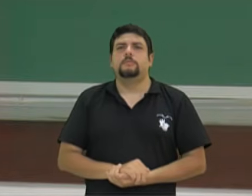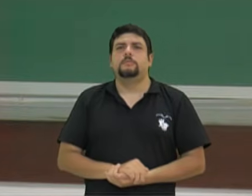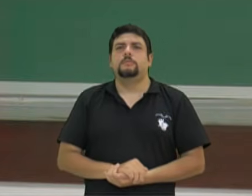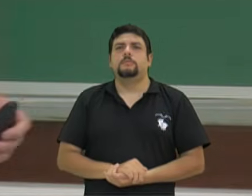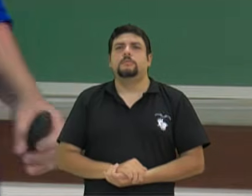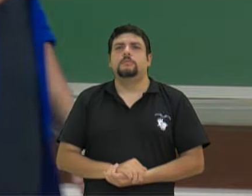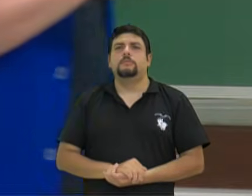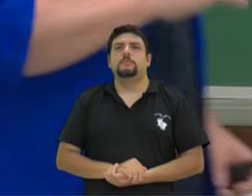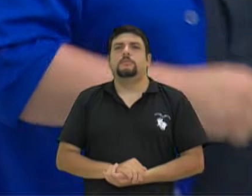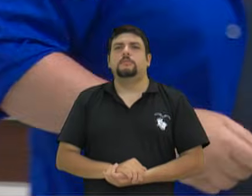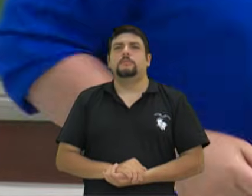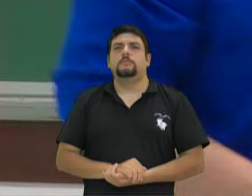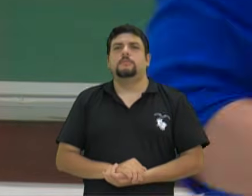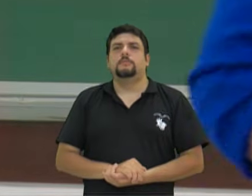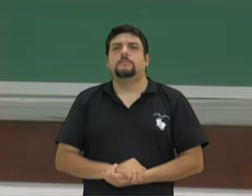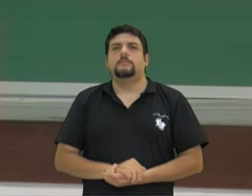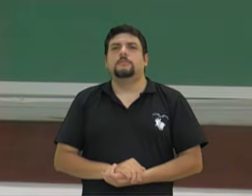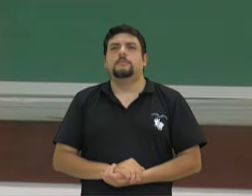embora.